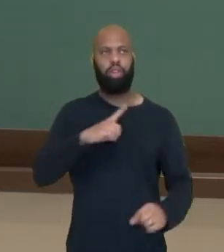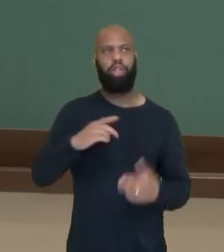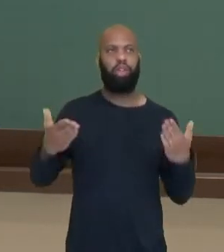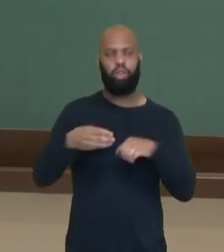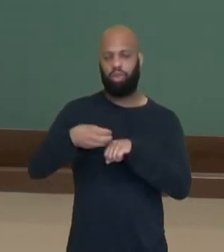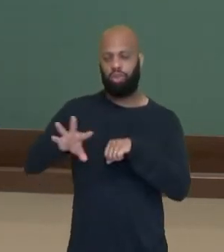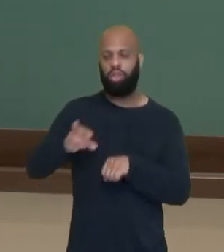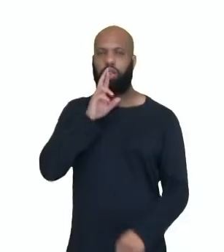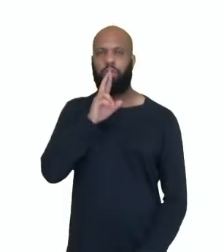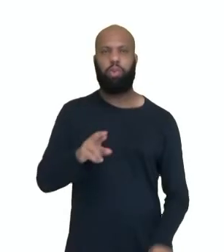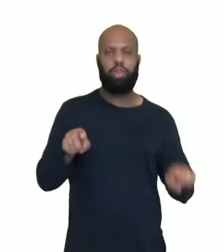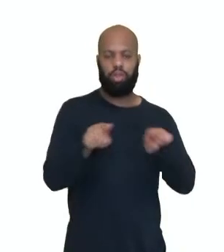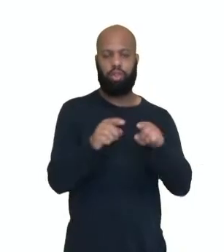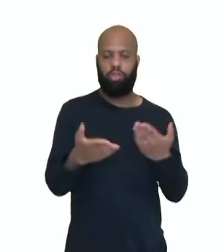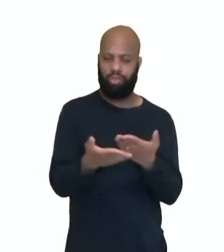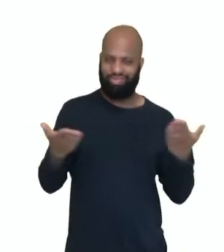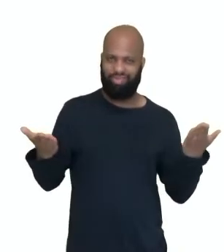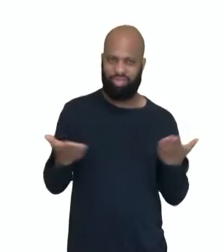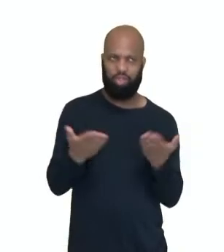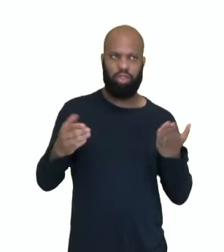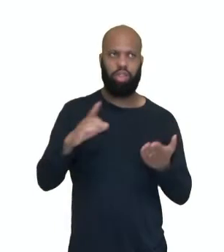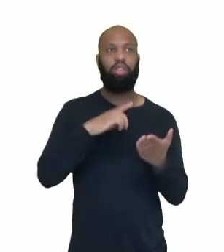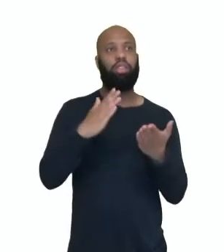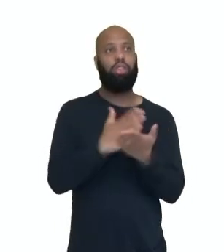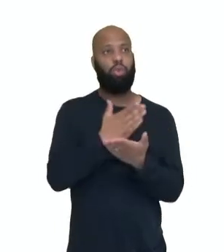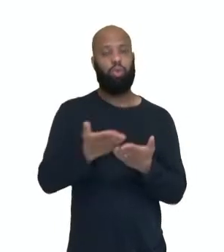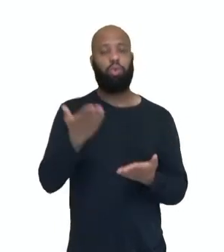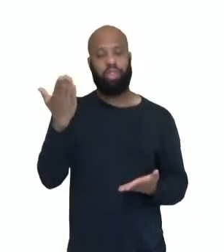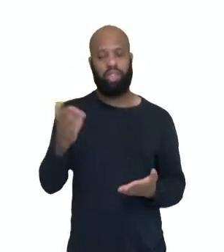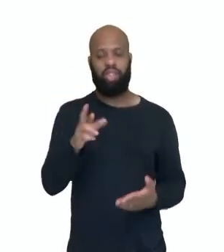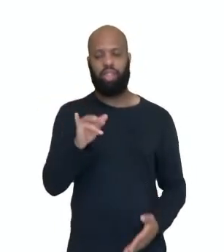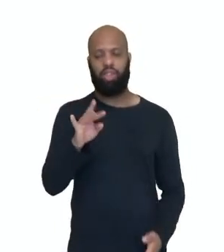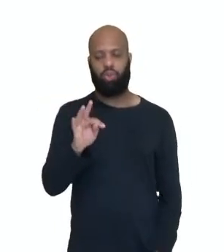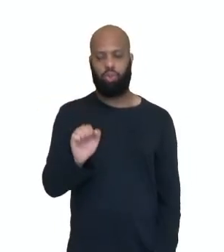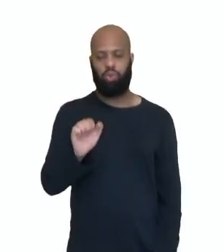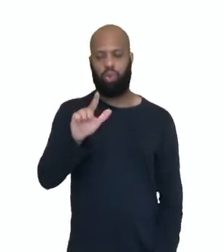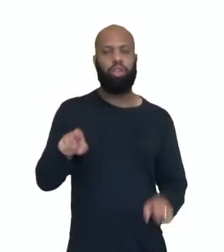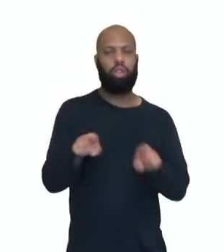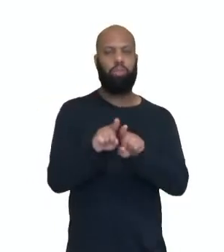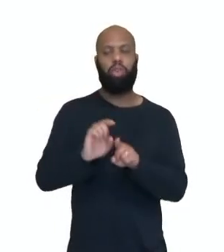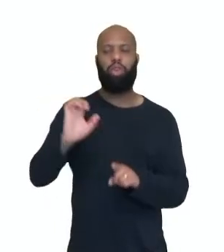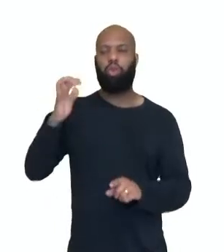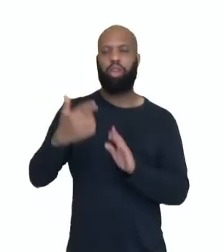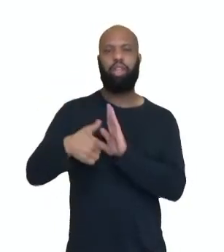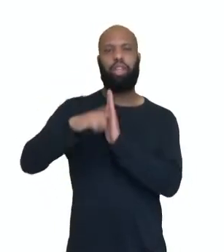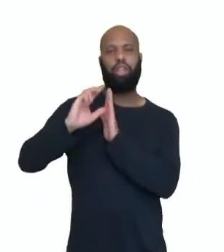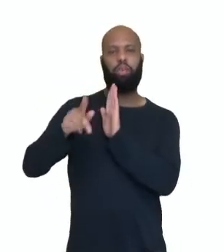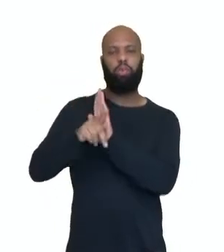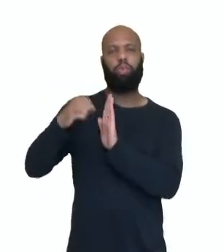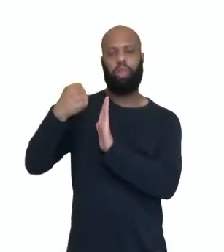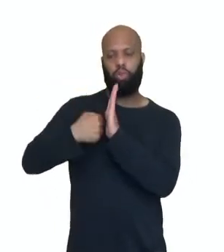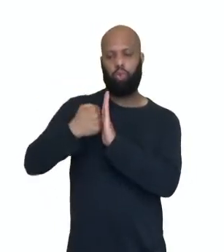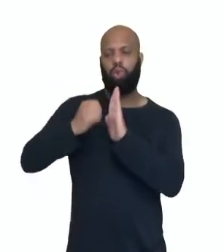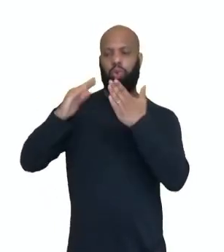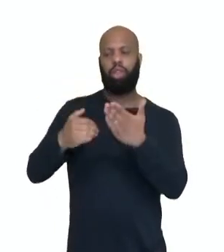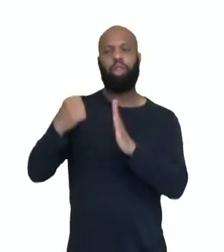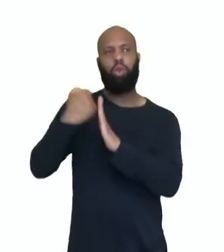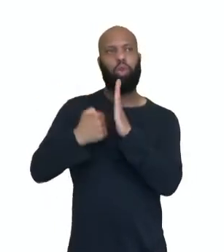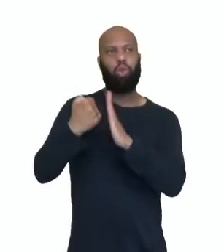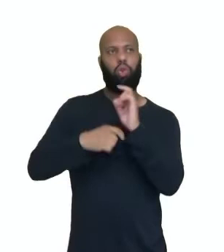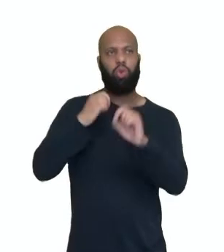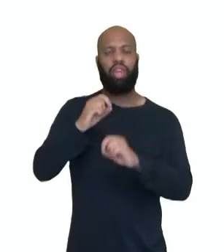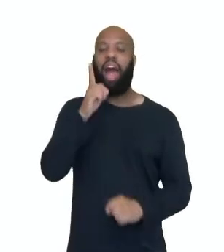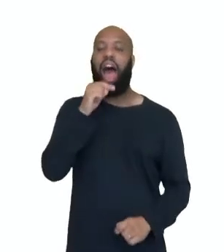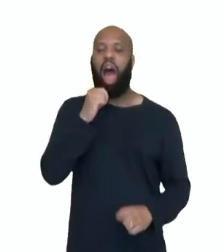de resposta para vocês, então, de alguns desses rituais que acontecem antes da luta. Então, os lutadores molham-se